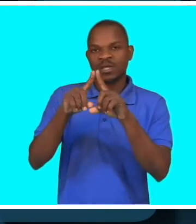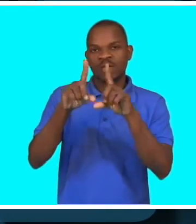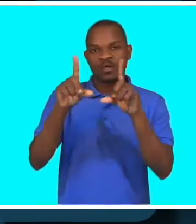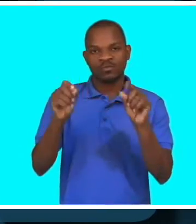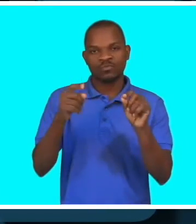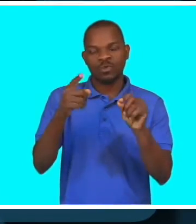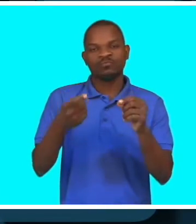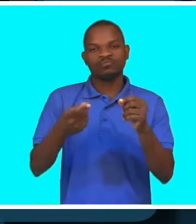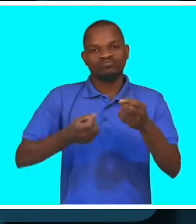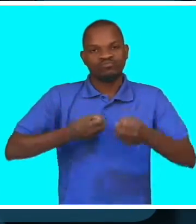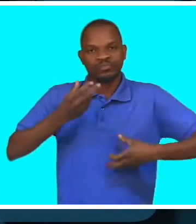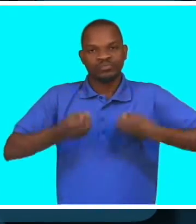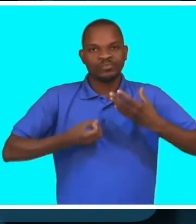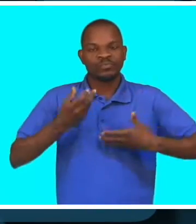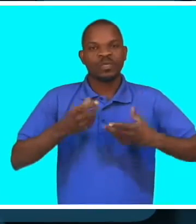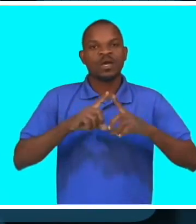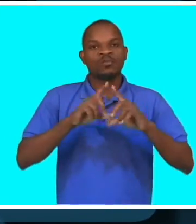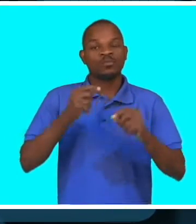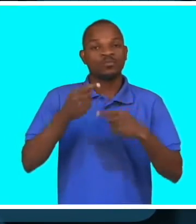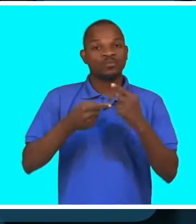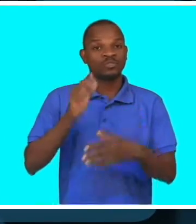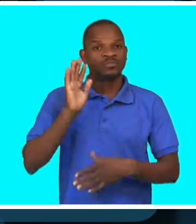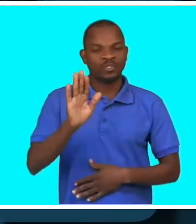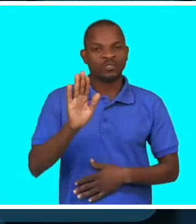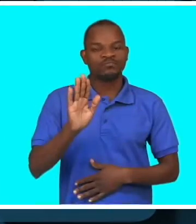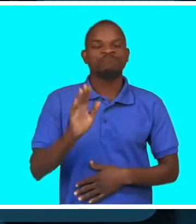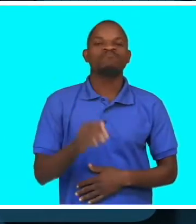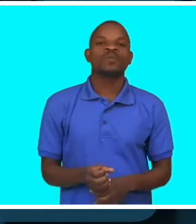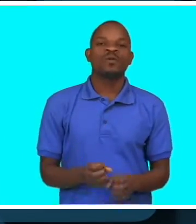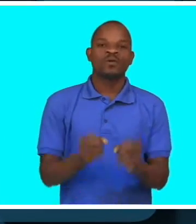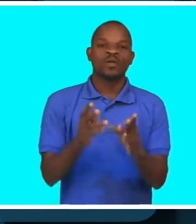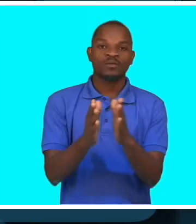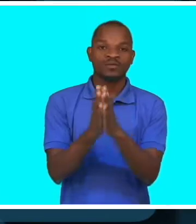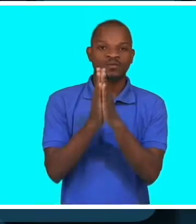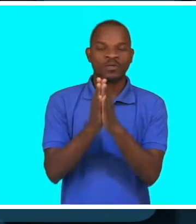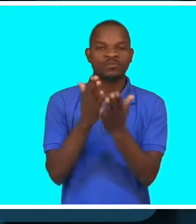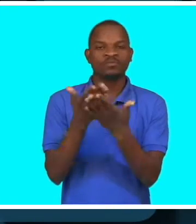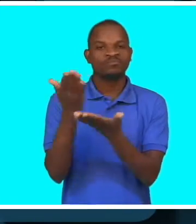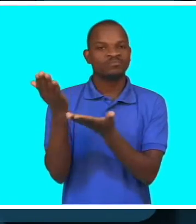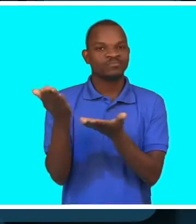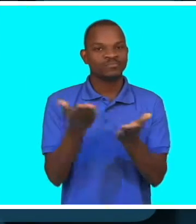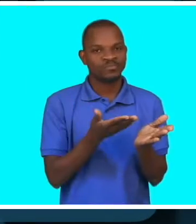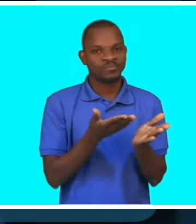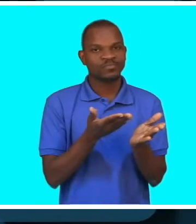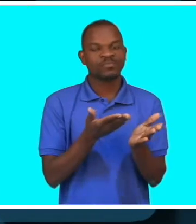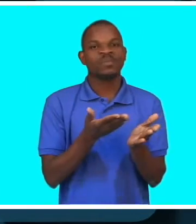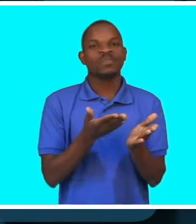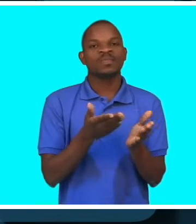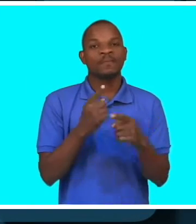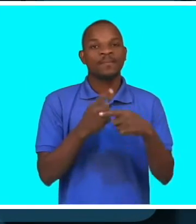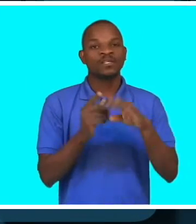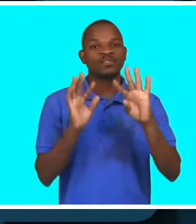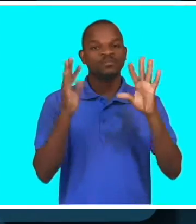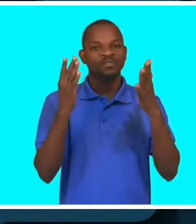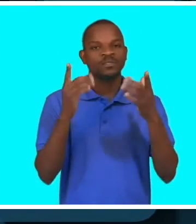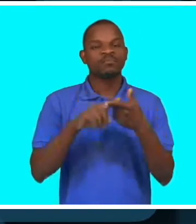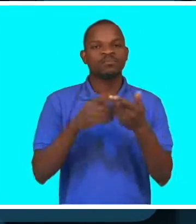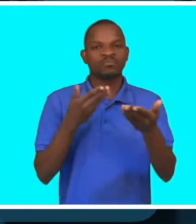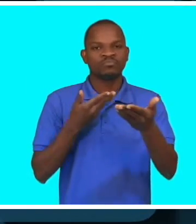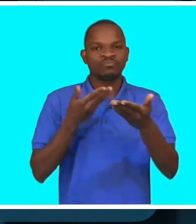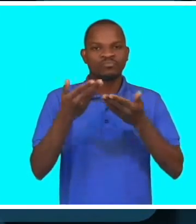um pouco sobre o seu projeto. Maurício, muito obrigado por ter aceito o convite de Mais Vida, por estarmos aqui, para